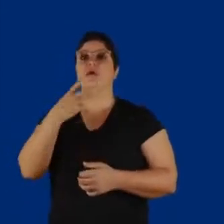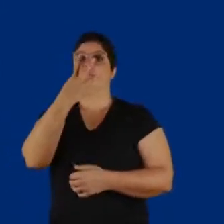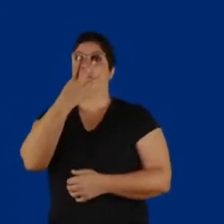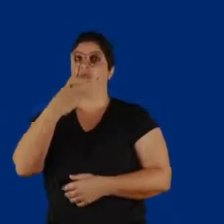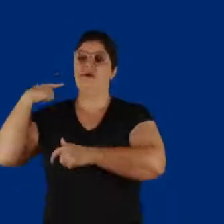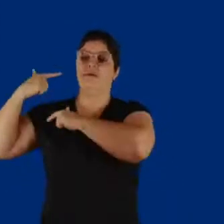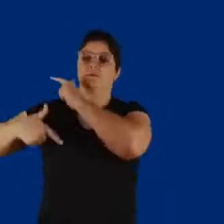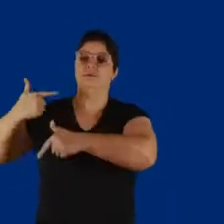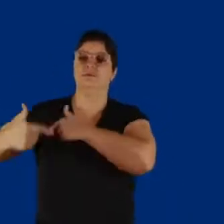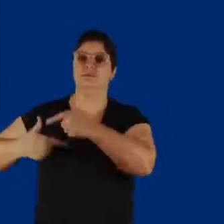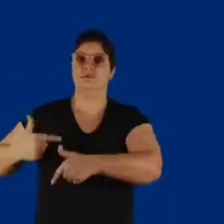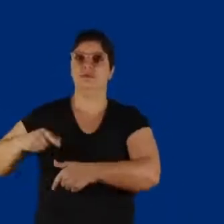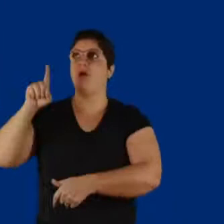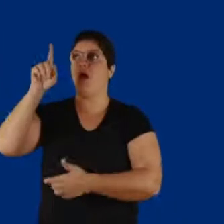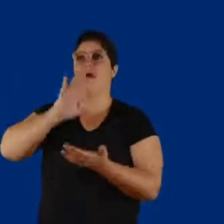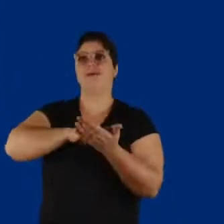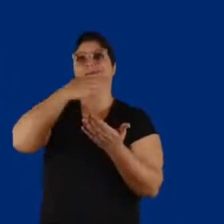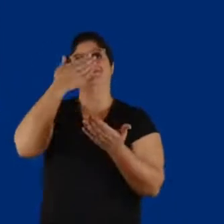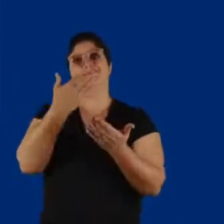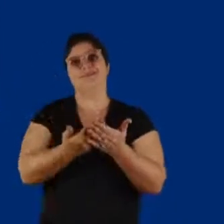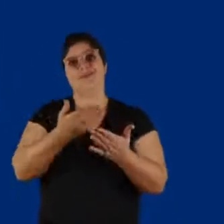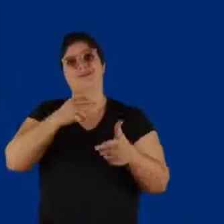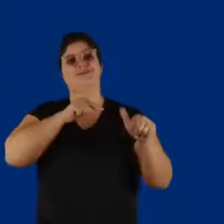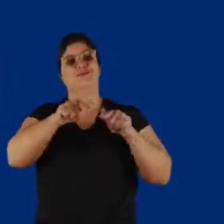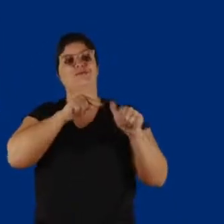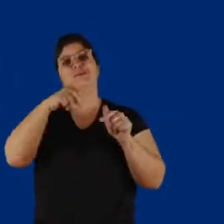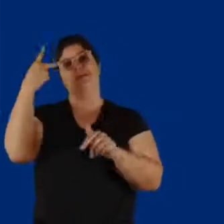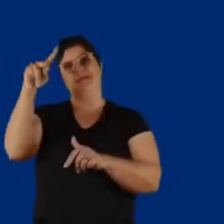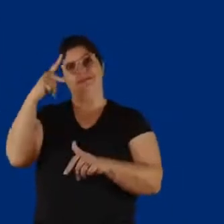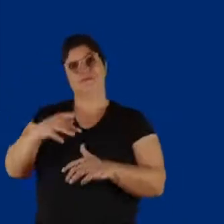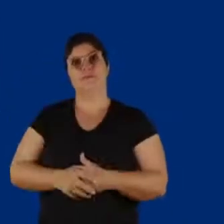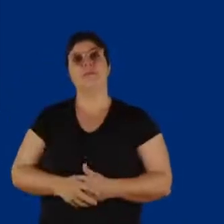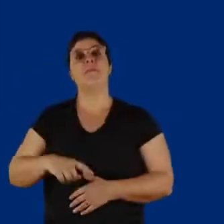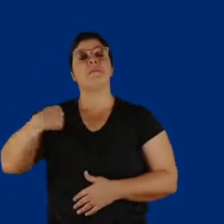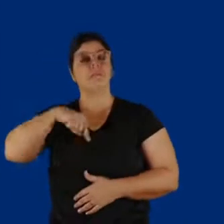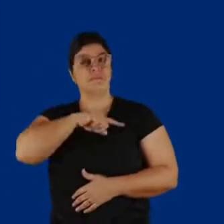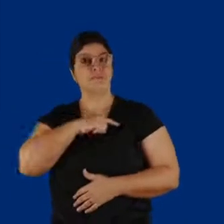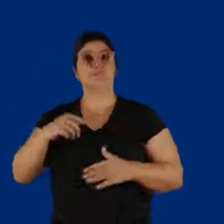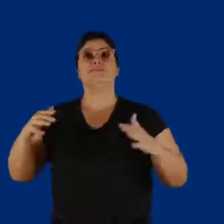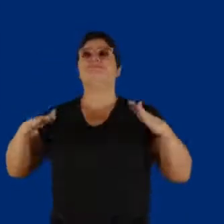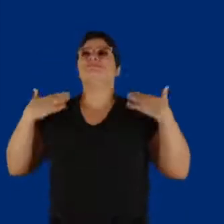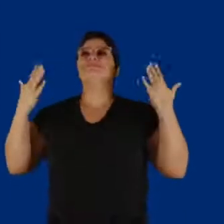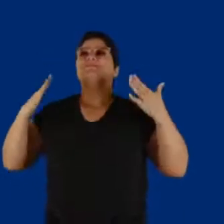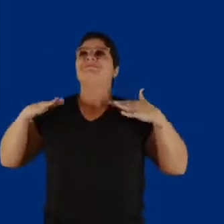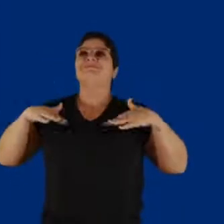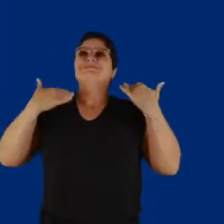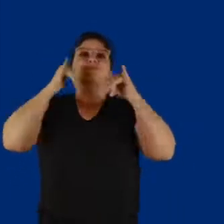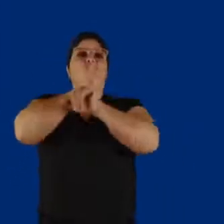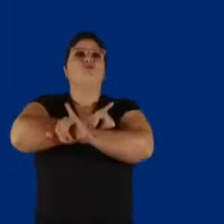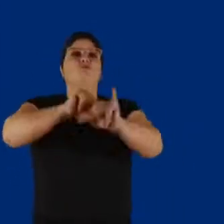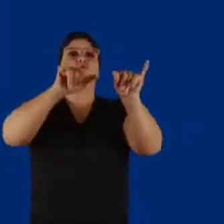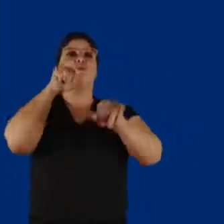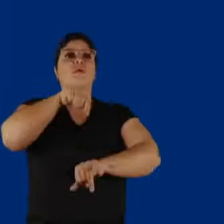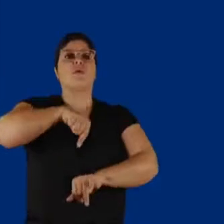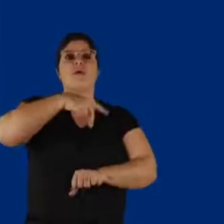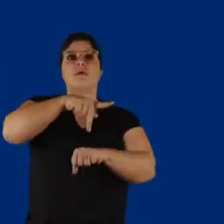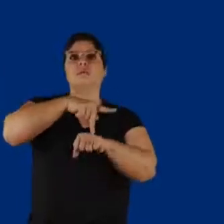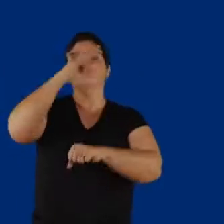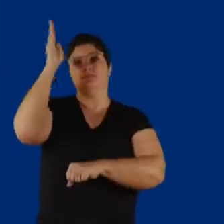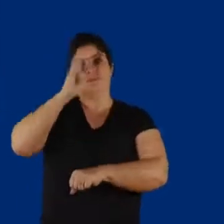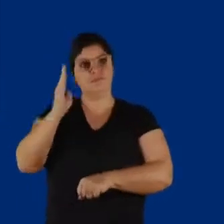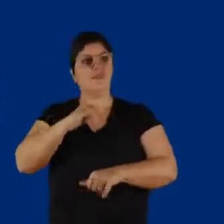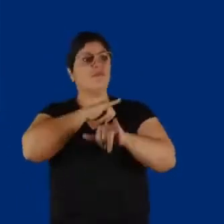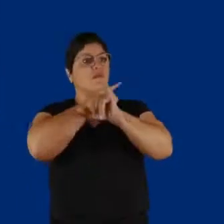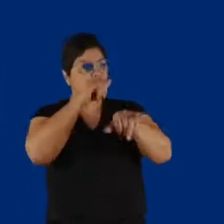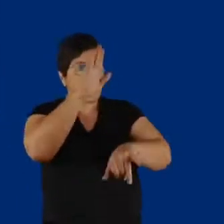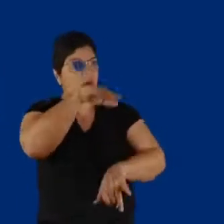obra dela. E para nós é uma grande alegria poder divulgar isso no Brasil, poder, né, dizer aos brasileiros